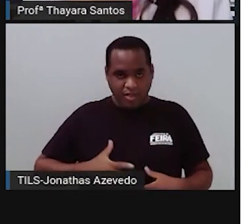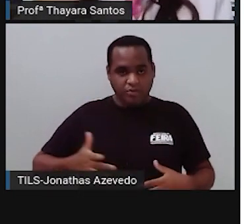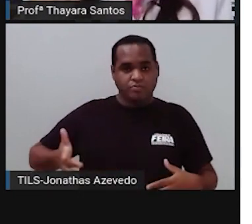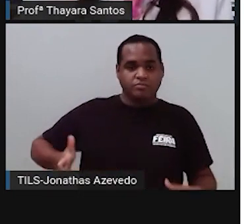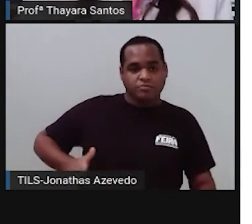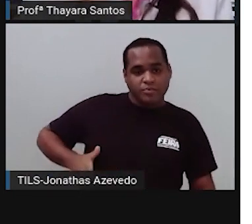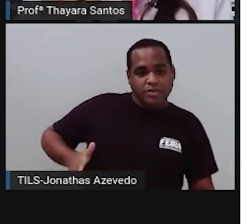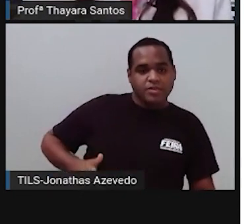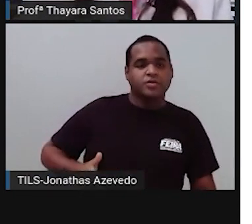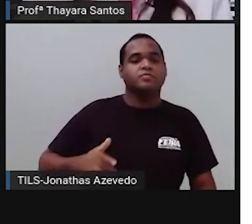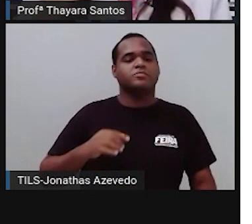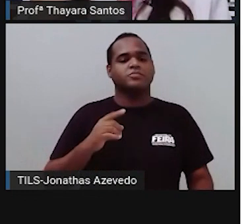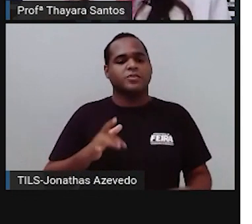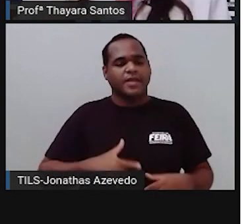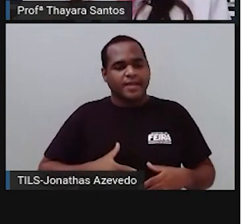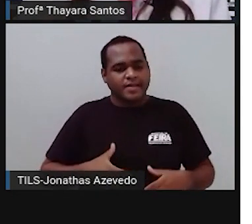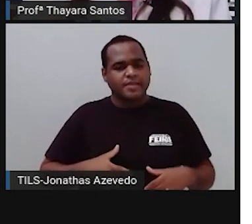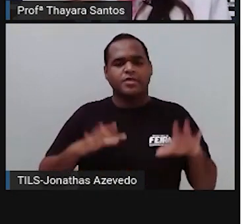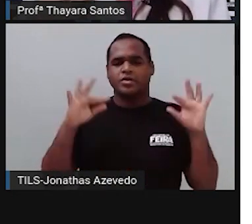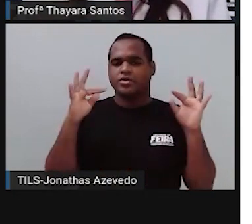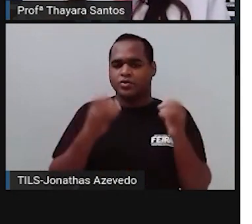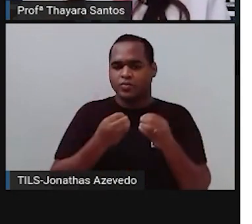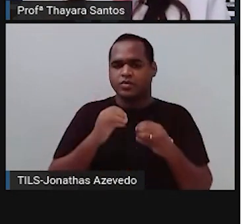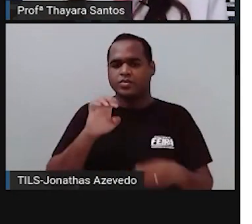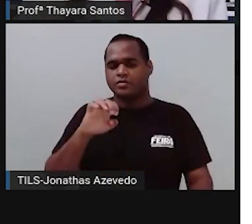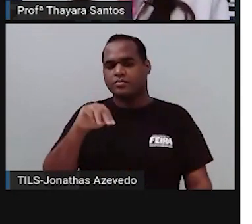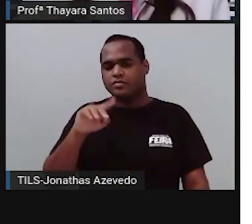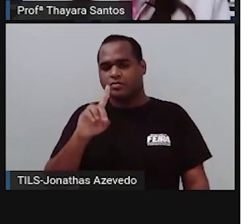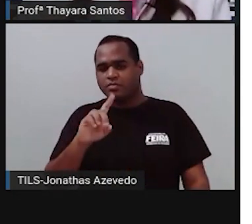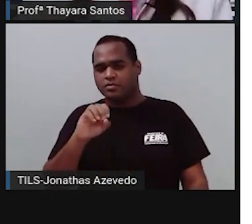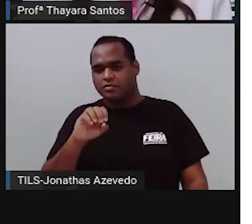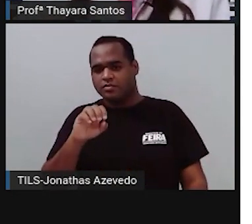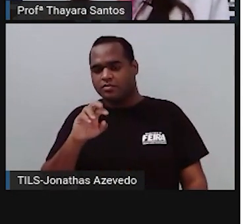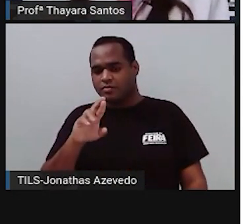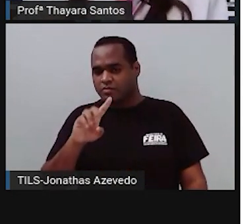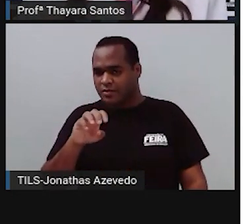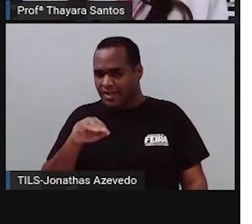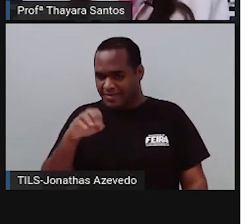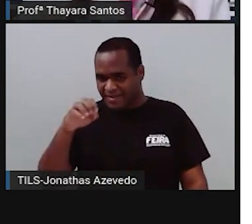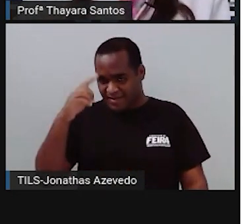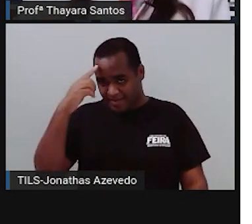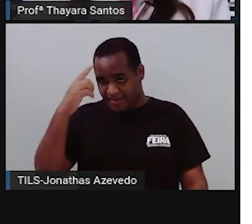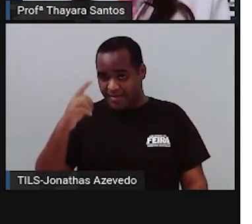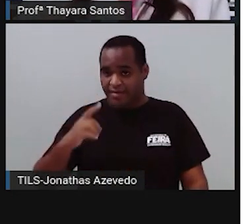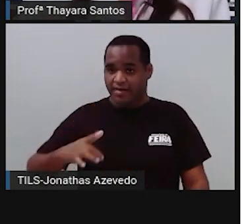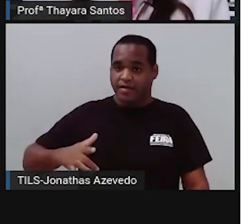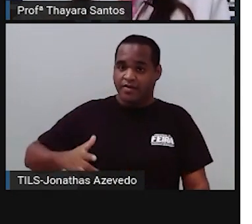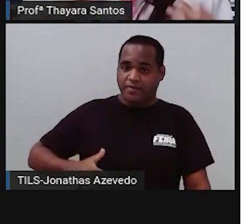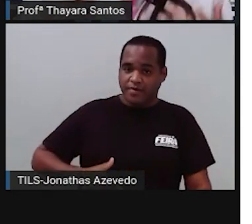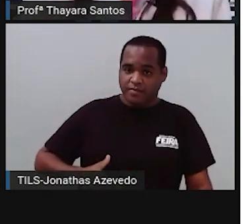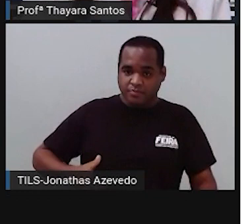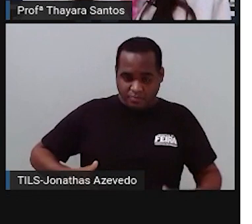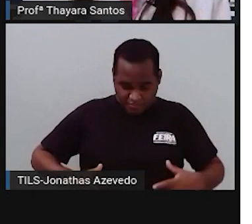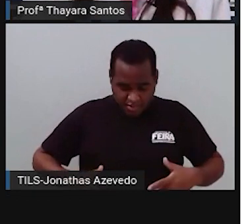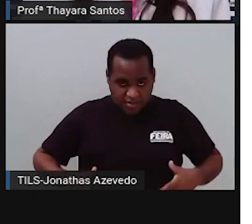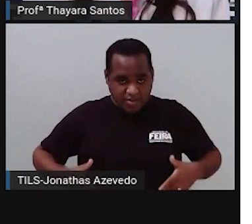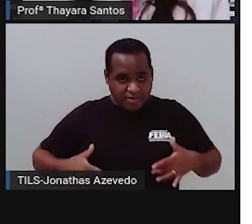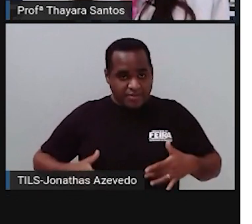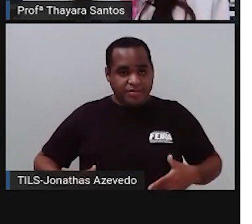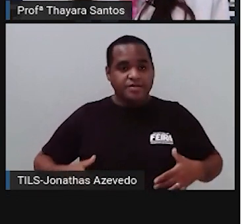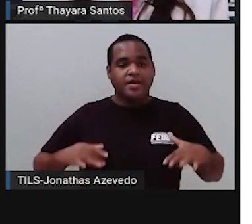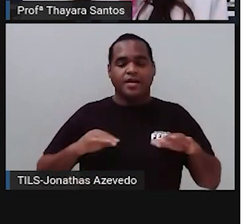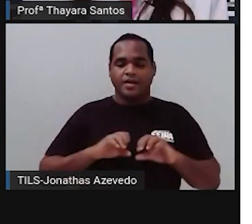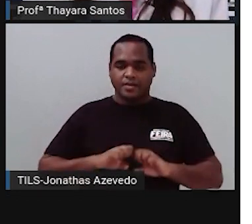intestino, tudo isso é originado a partir da endoderme. Além disso, ela origina também o fígado, o pâncreas e as estruturas